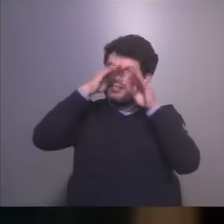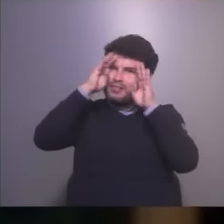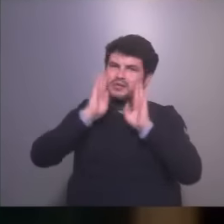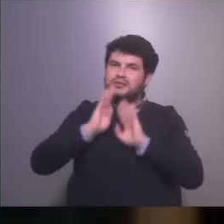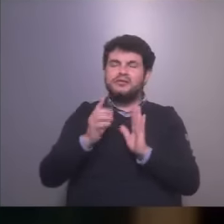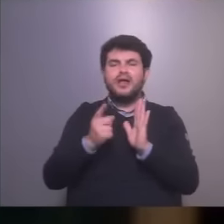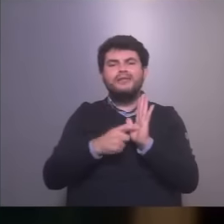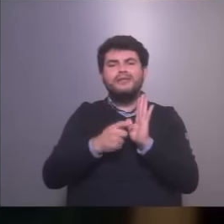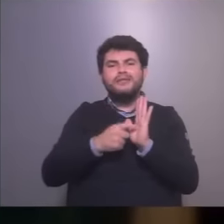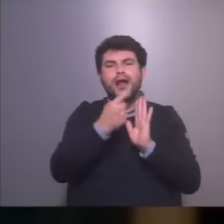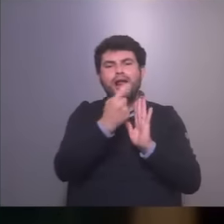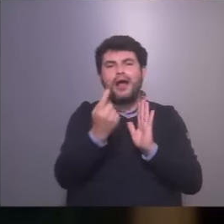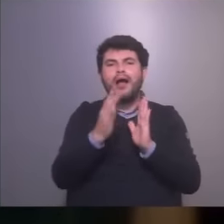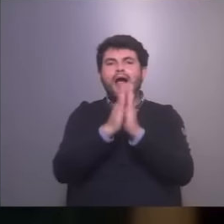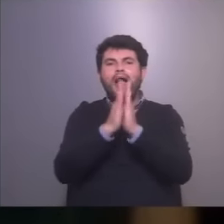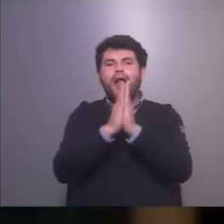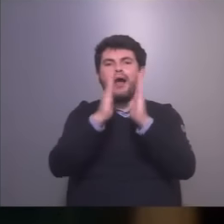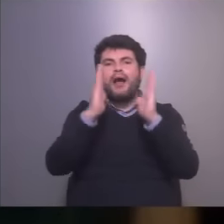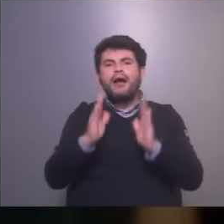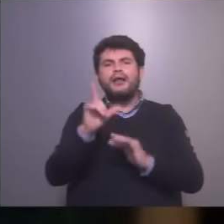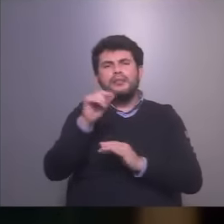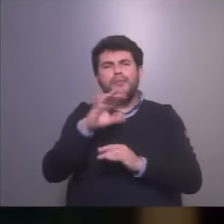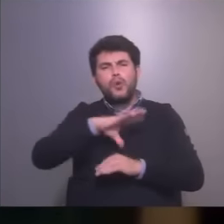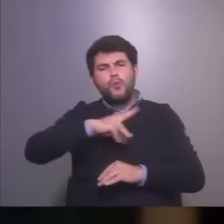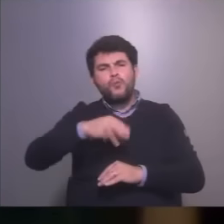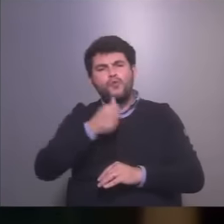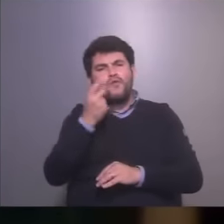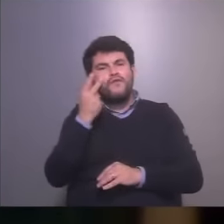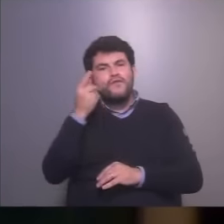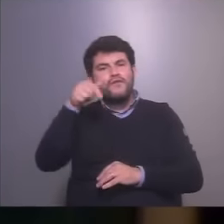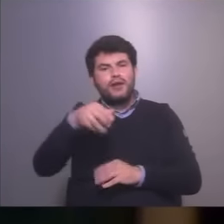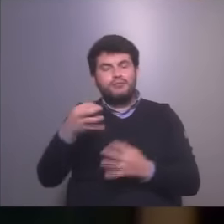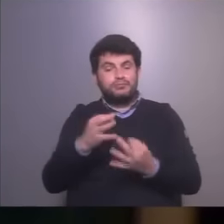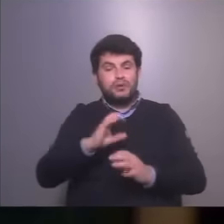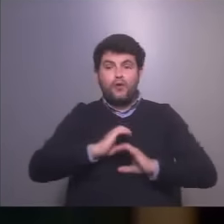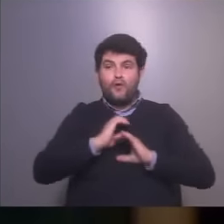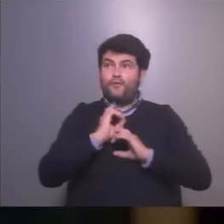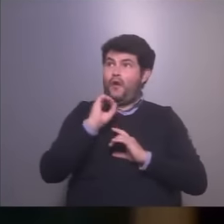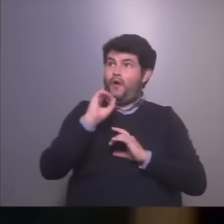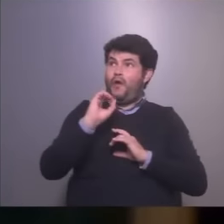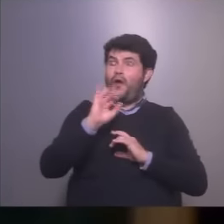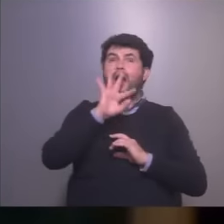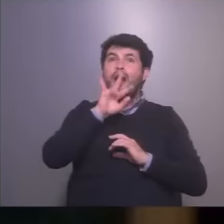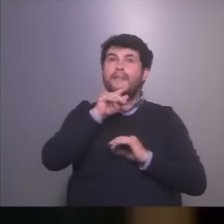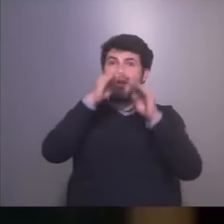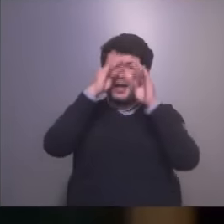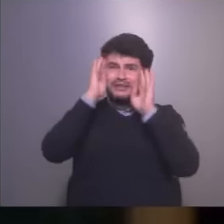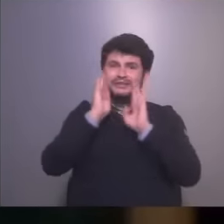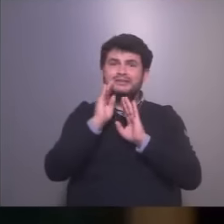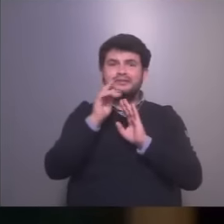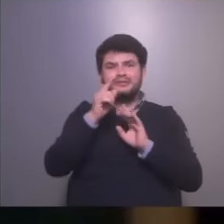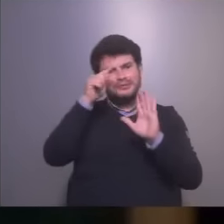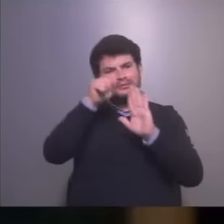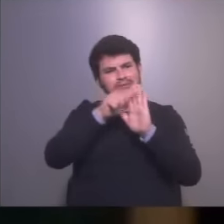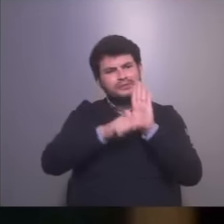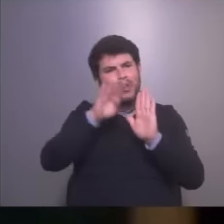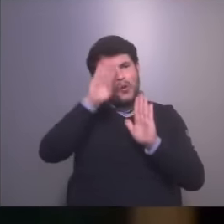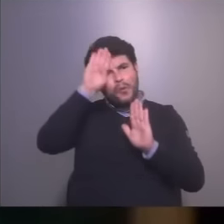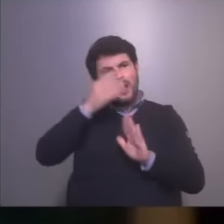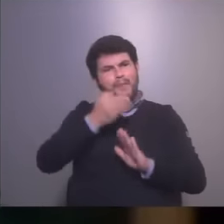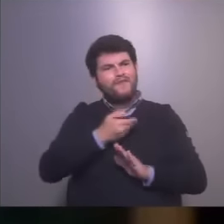noite. Ponhamos nas mãos de Deus, por intercessão de Nossa Senhora, as necessidades da Igreja e do mundo em